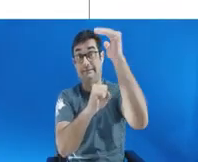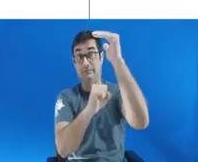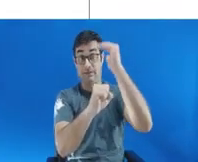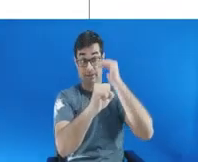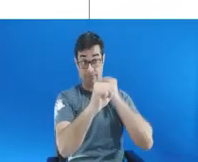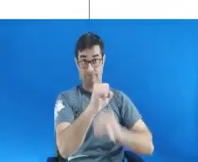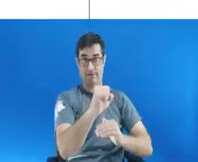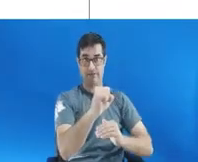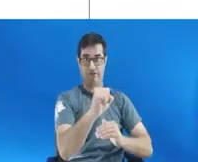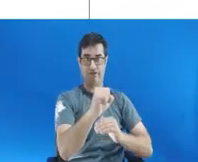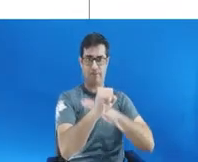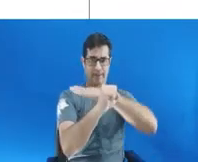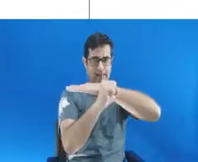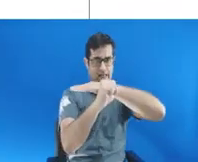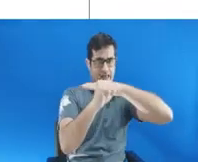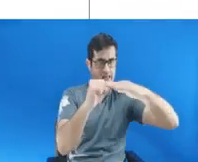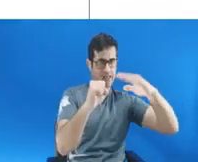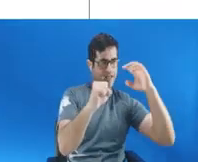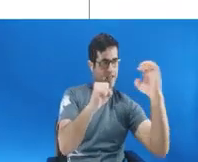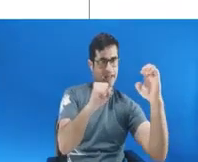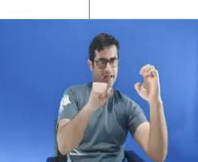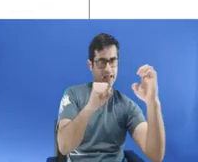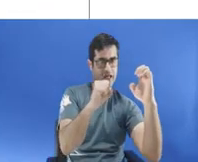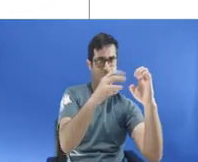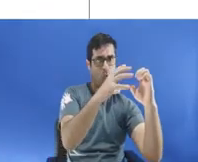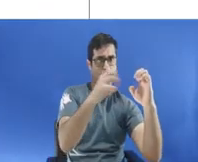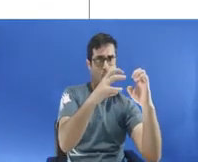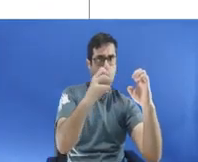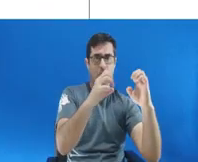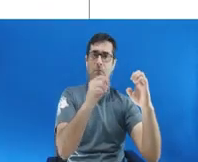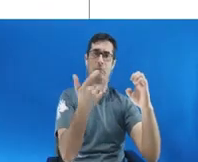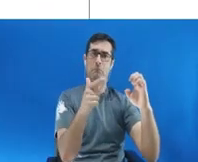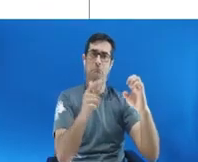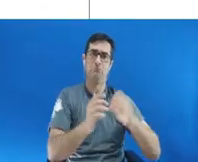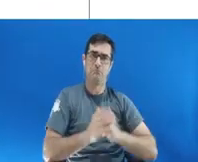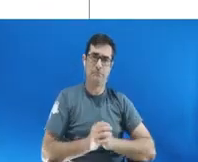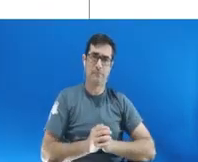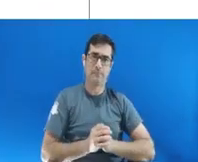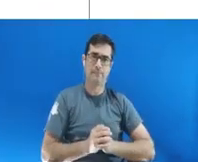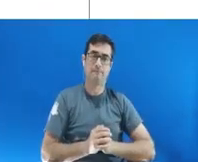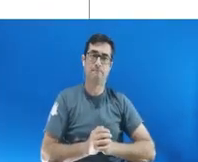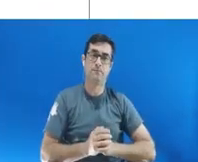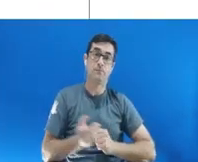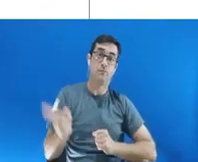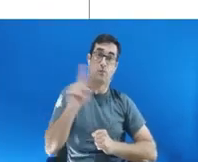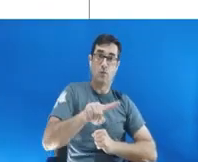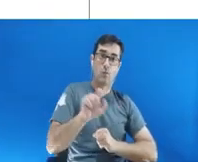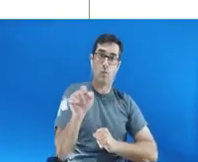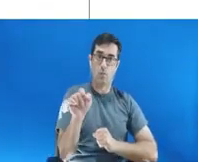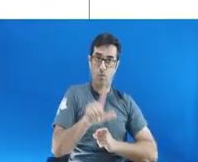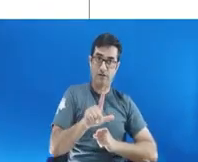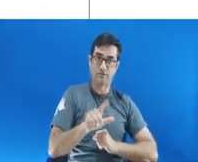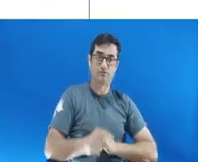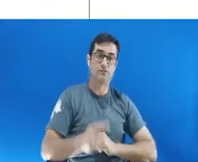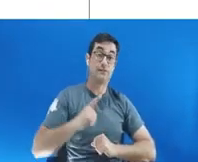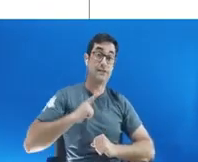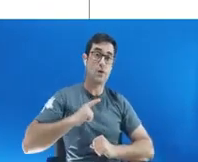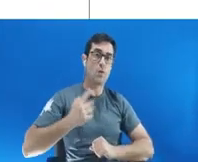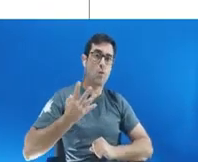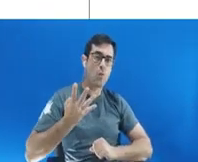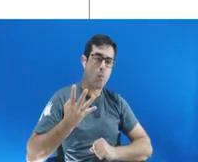tem 4 possibilidades. Se eu botar sob o eixo X ou sob o eixo Z, eu também tenho uma blindagem